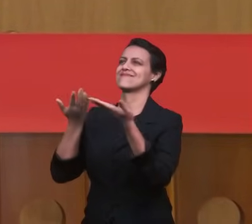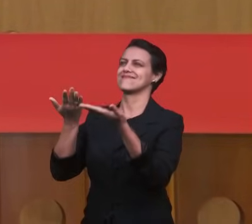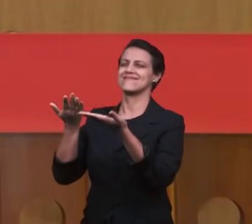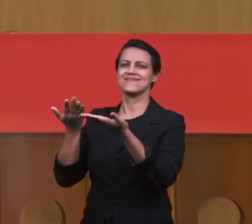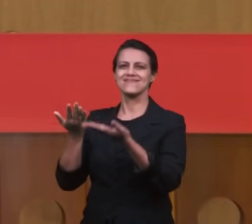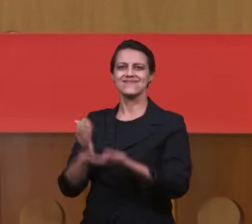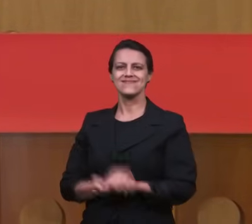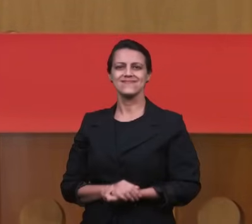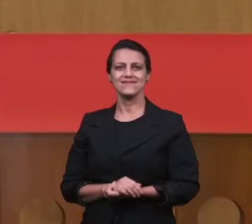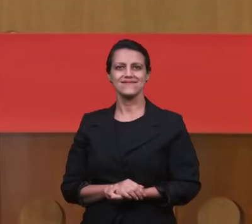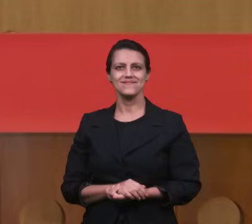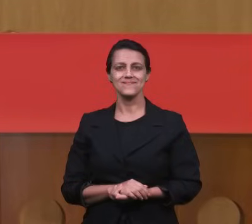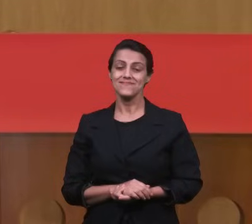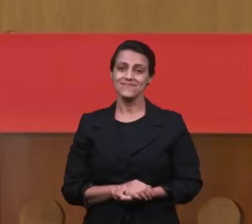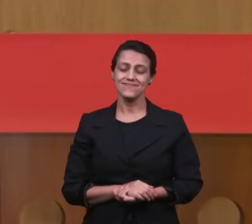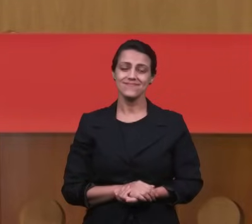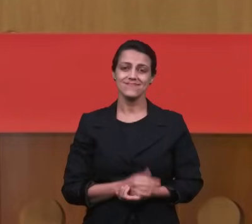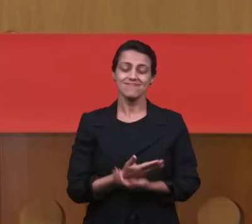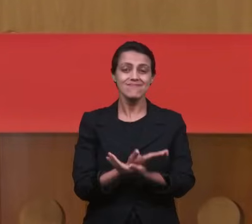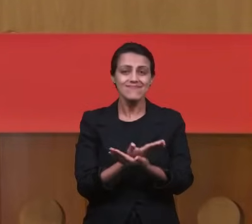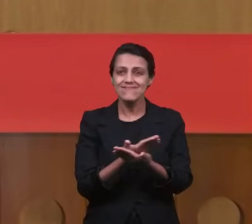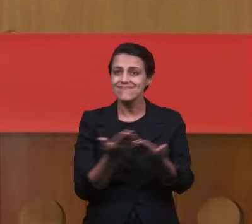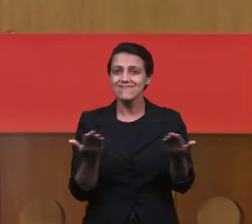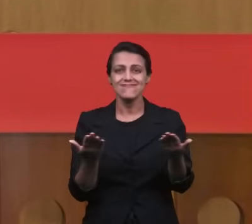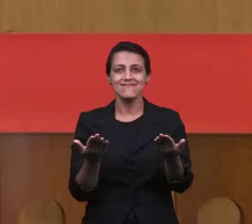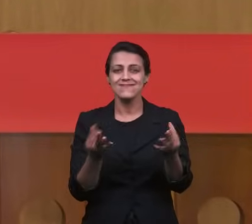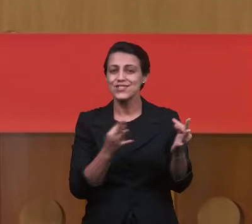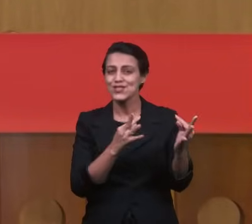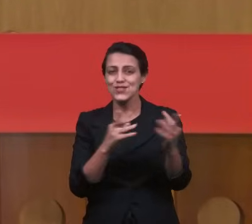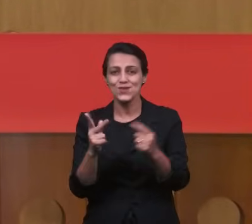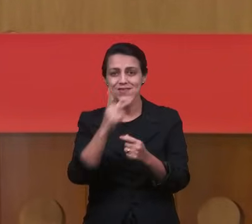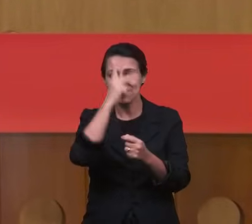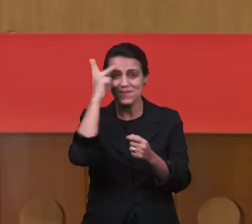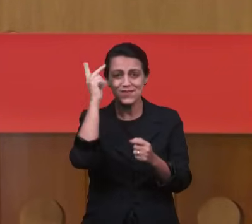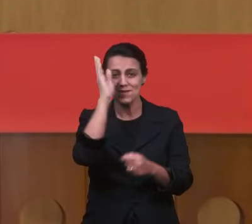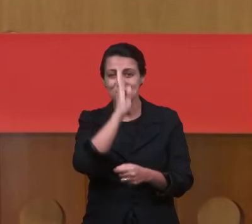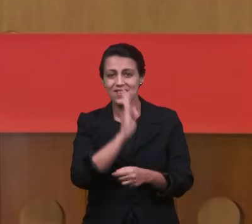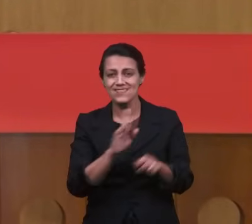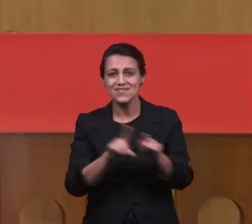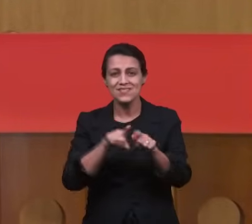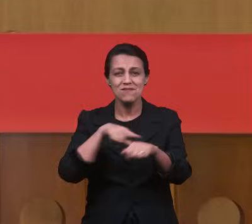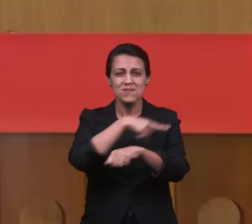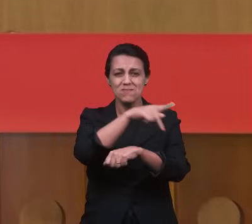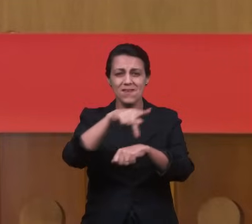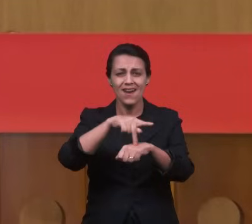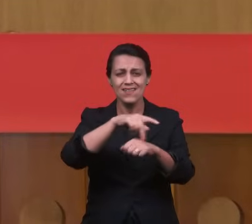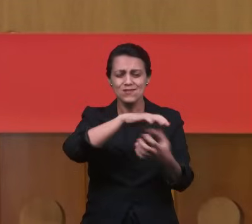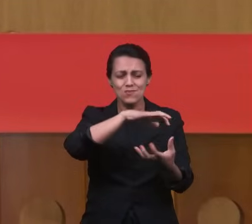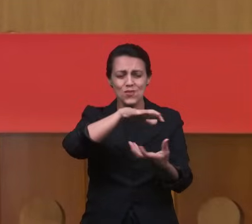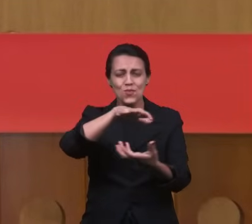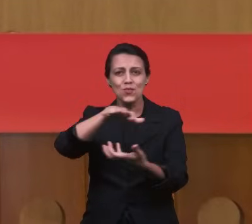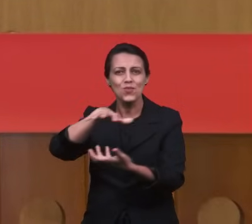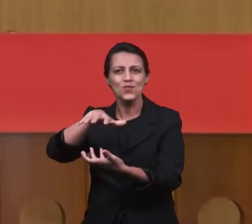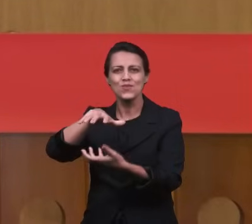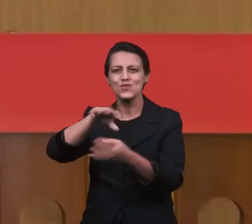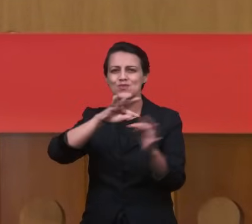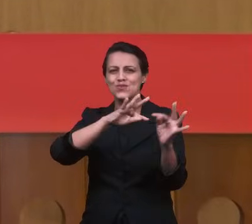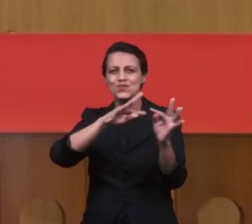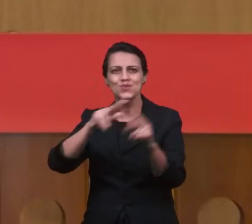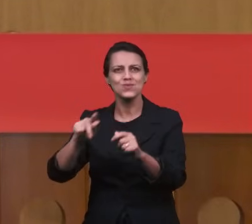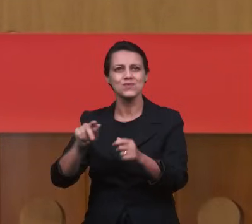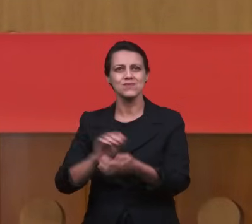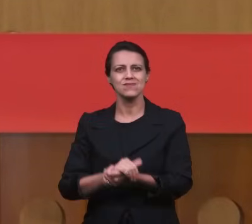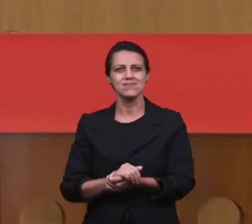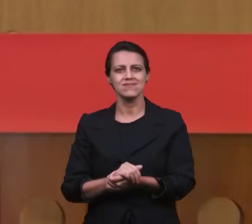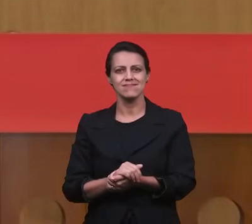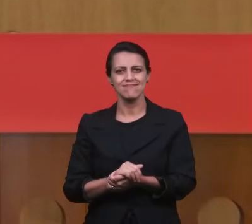irmãos, meus queridos, amados do Brasil e do mundo que está nos ouvindo, o cristianismo tem que dar uma